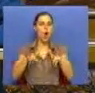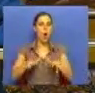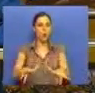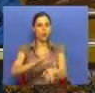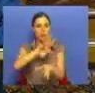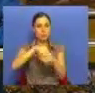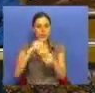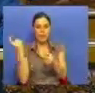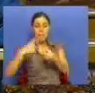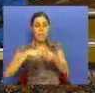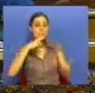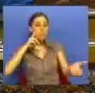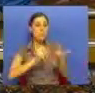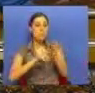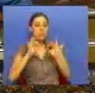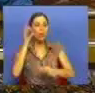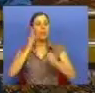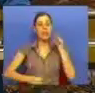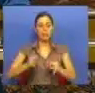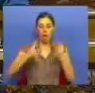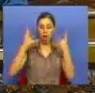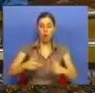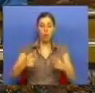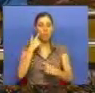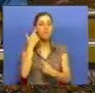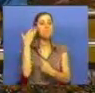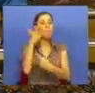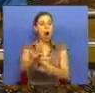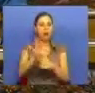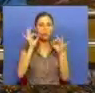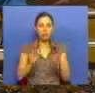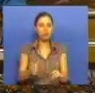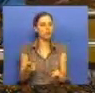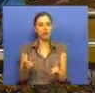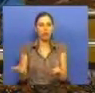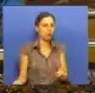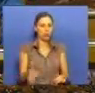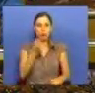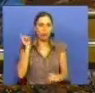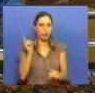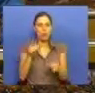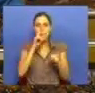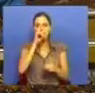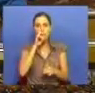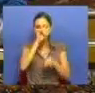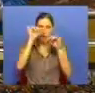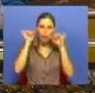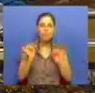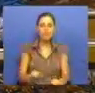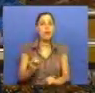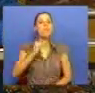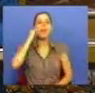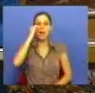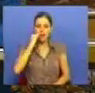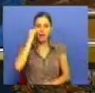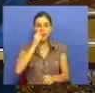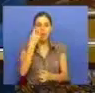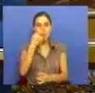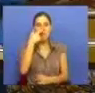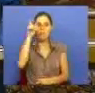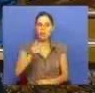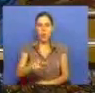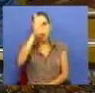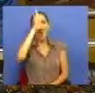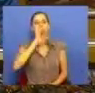na parceria. Na realidade, o Tribunal de Contas veio demonstrar que isto não passava de uma simples mentira e é grave num membro do Governo